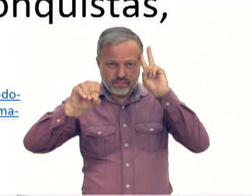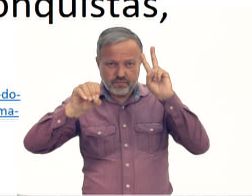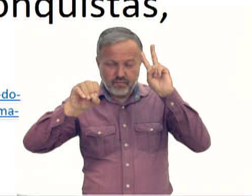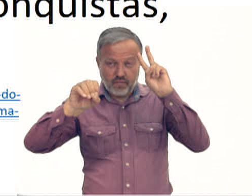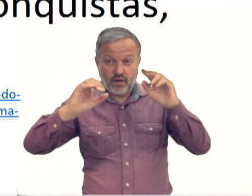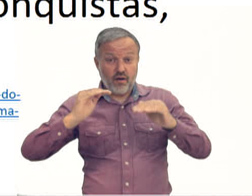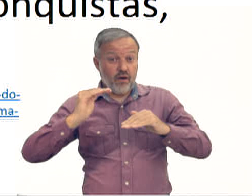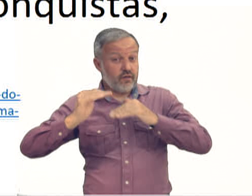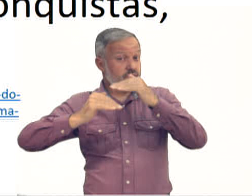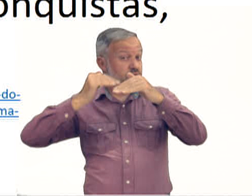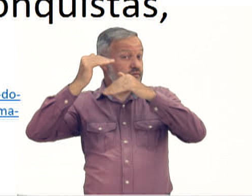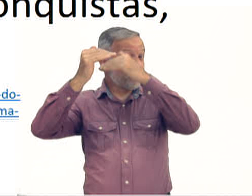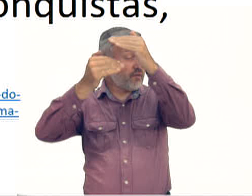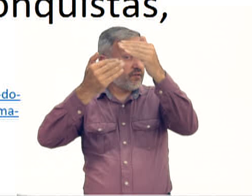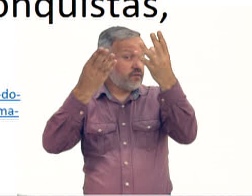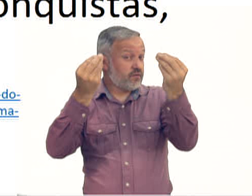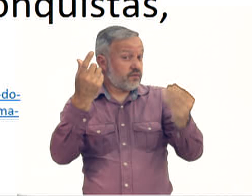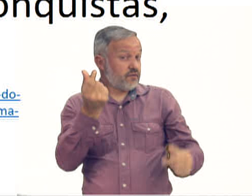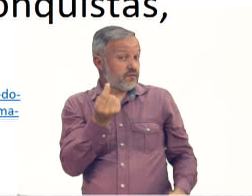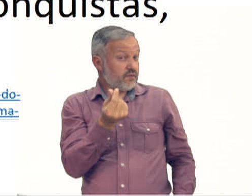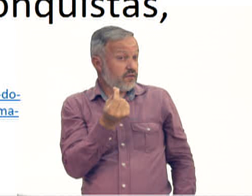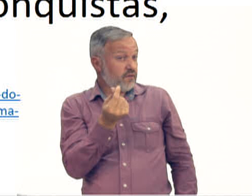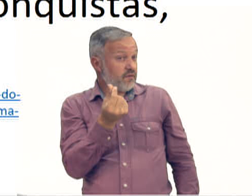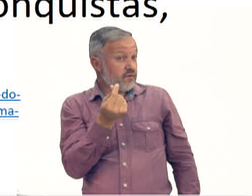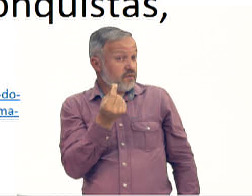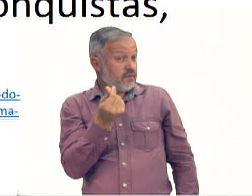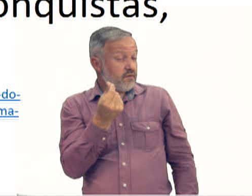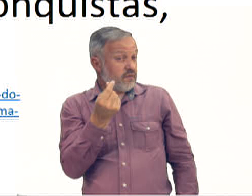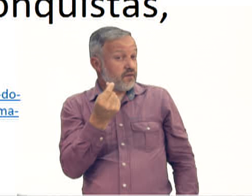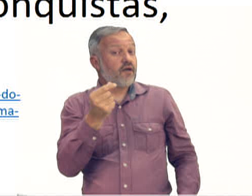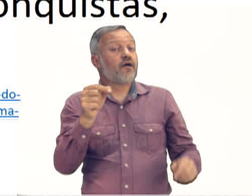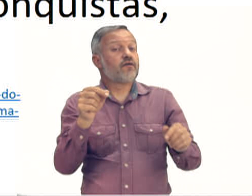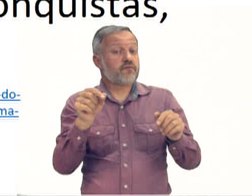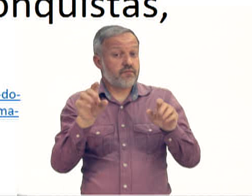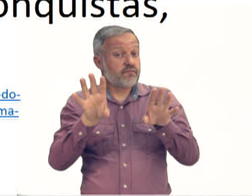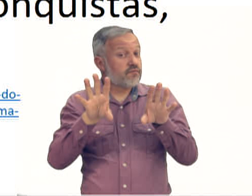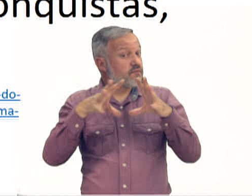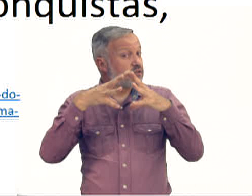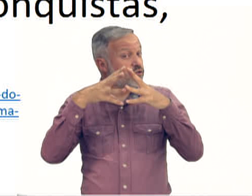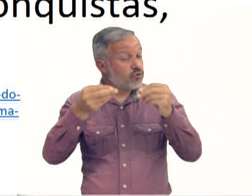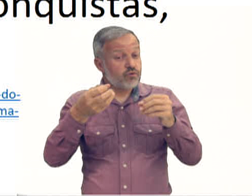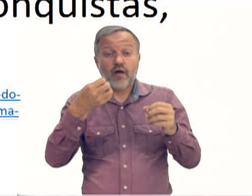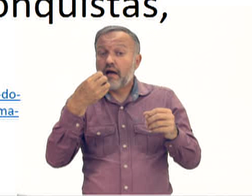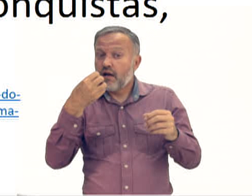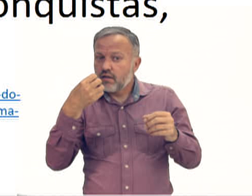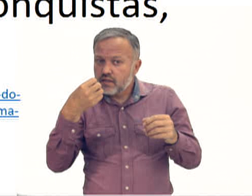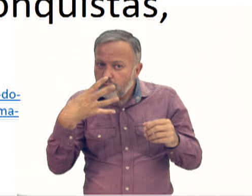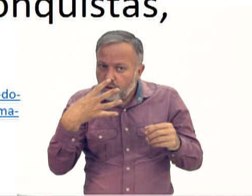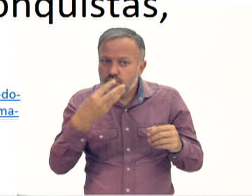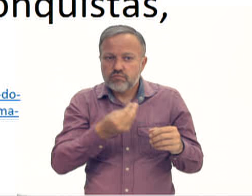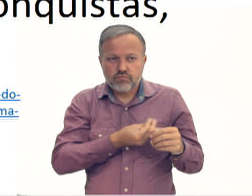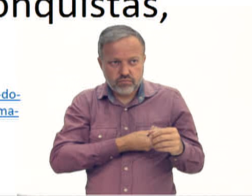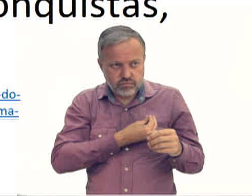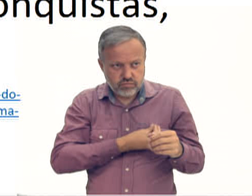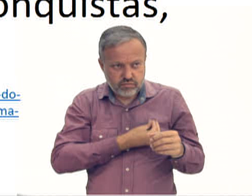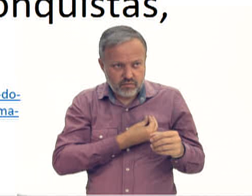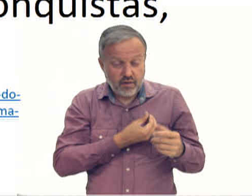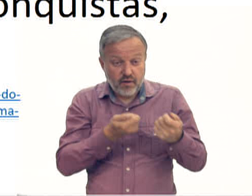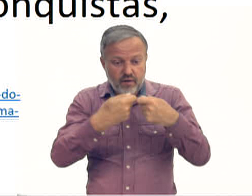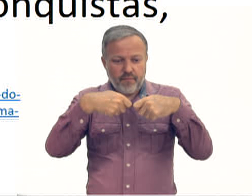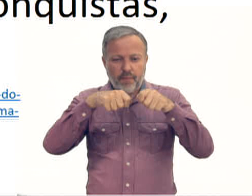prosperidade, muito dinheiro e bem-estar material. contam de